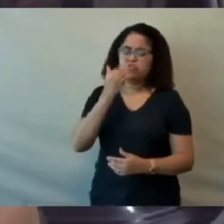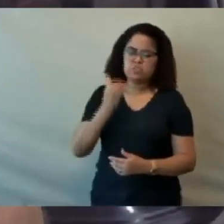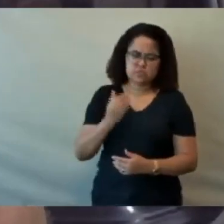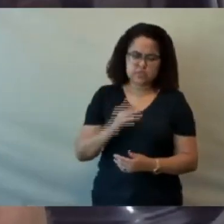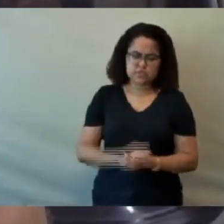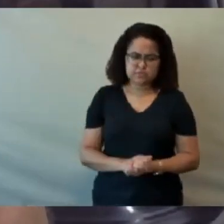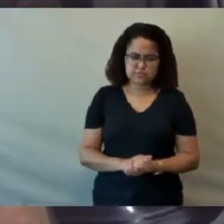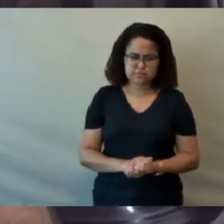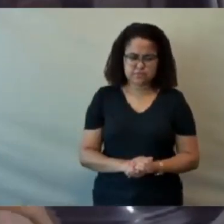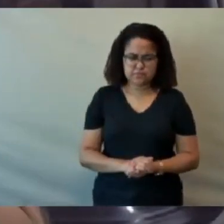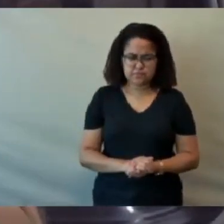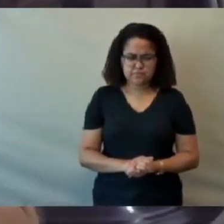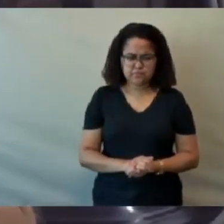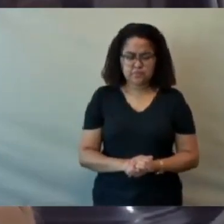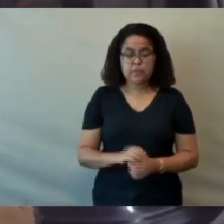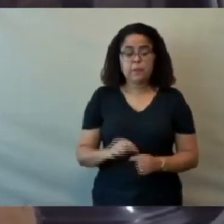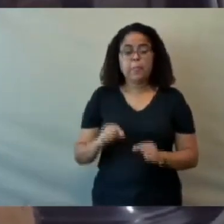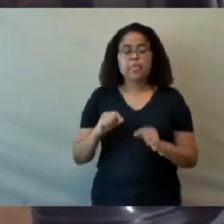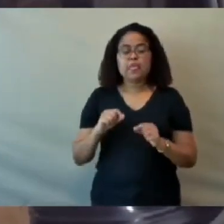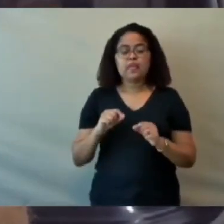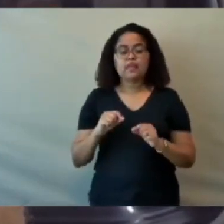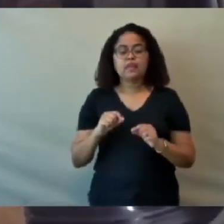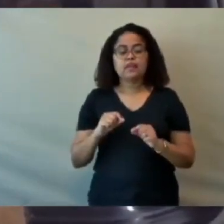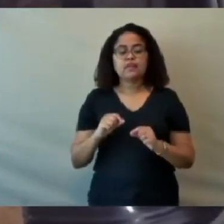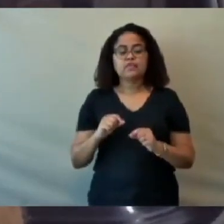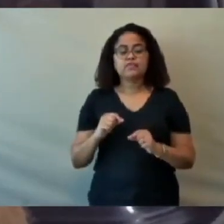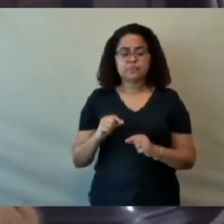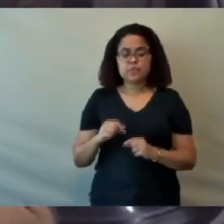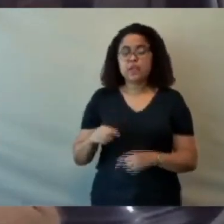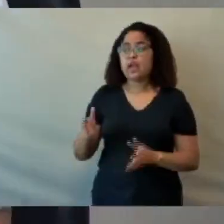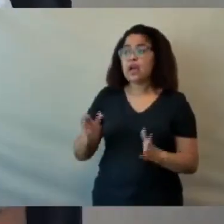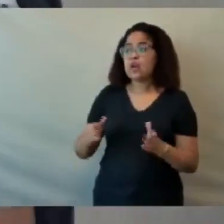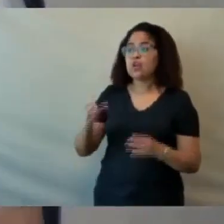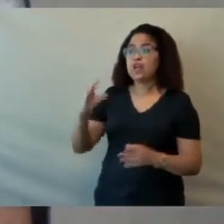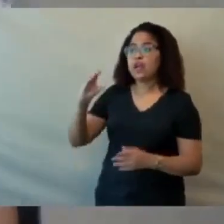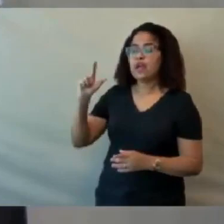a palavra, devolvo a palavra para a Cláudia e depois eu volto para alguém online aqui.